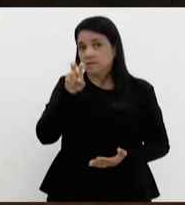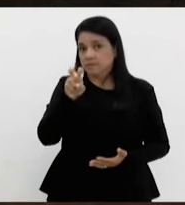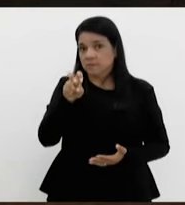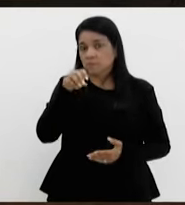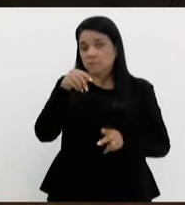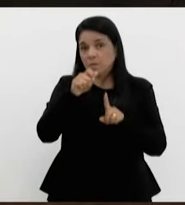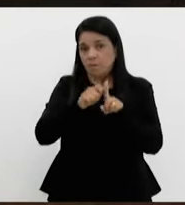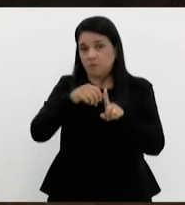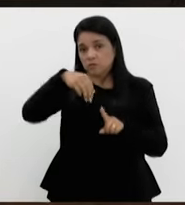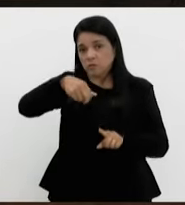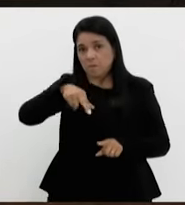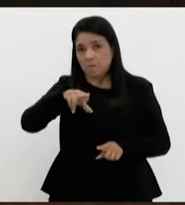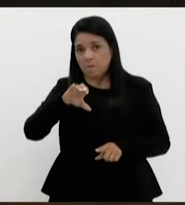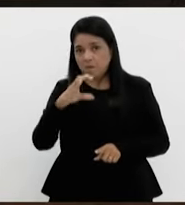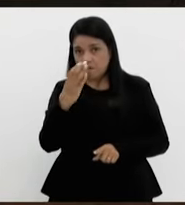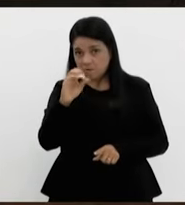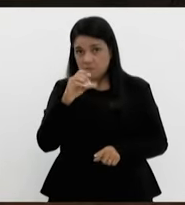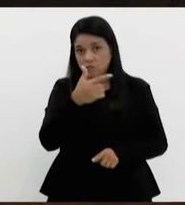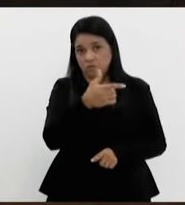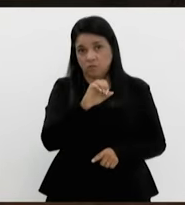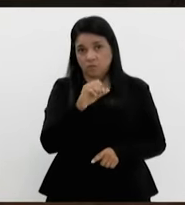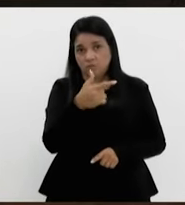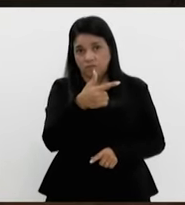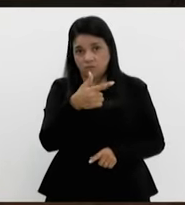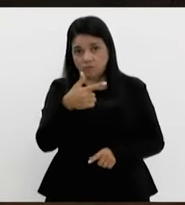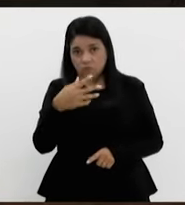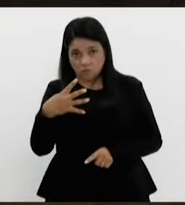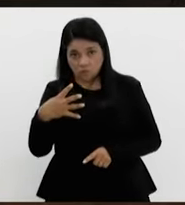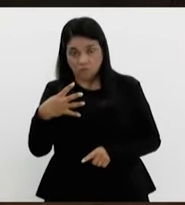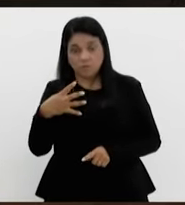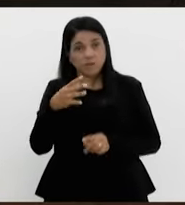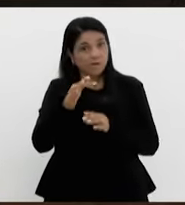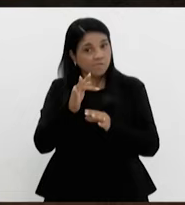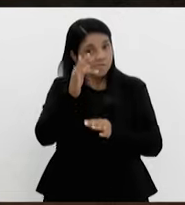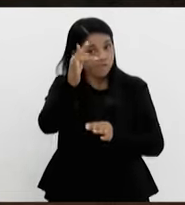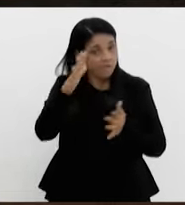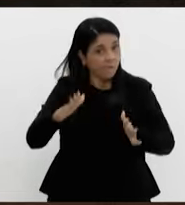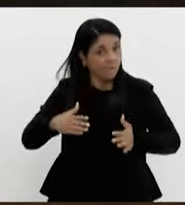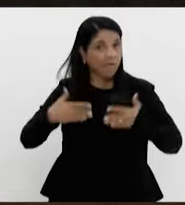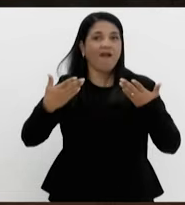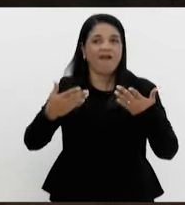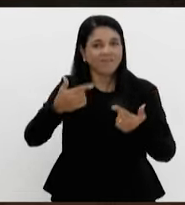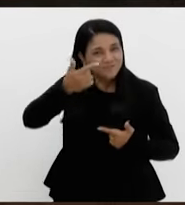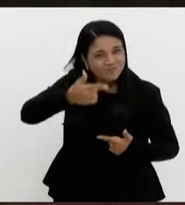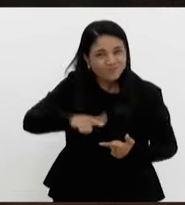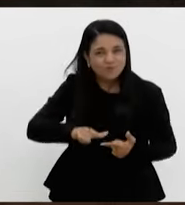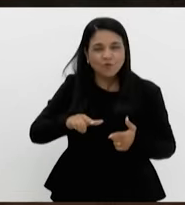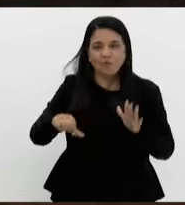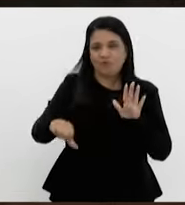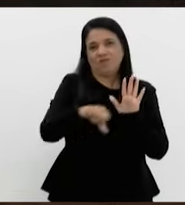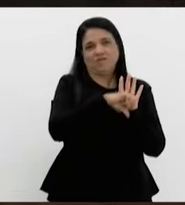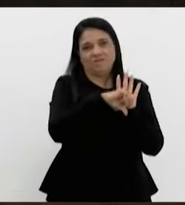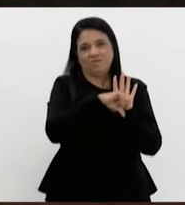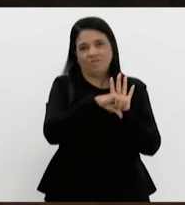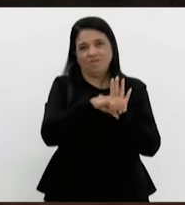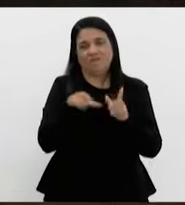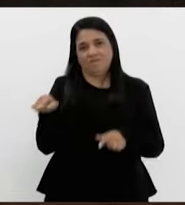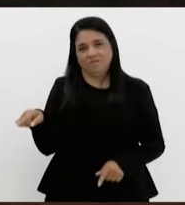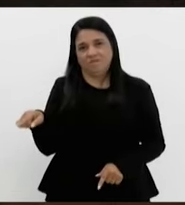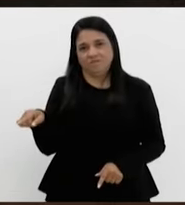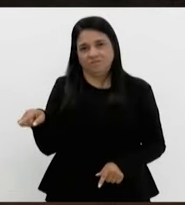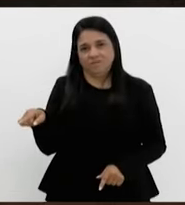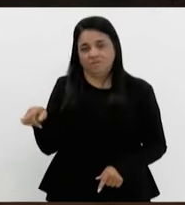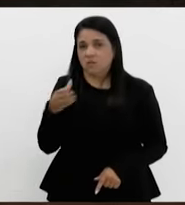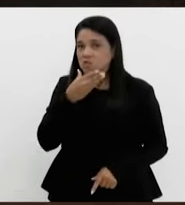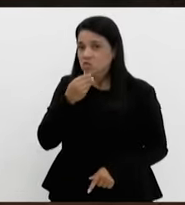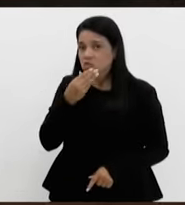março de 2024, para que não possamos ser surpreendidos com o relocamento